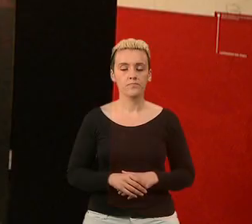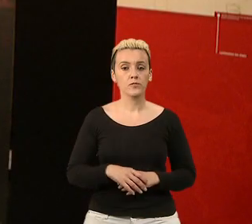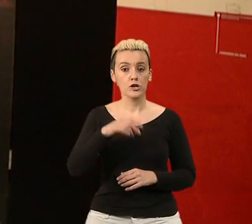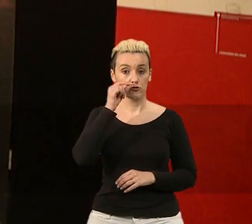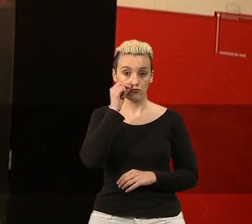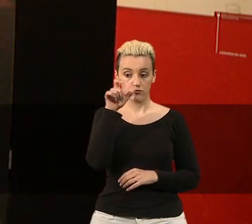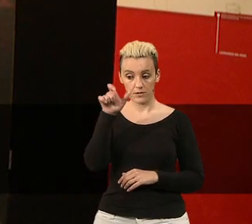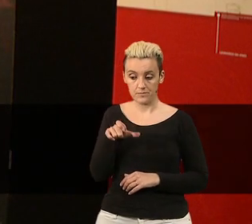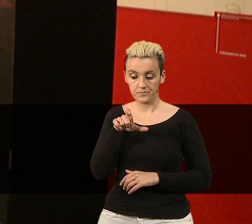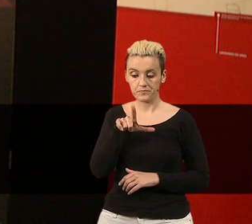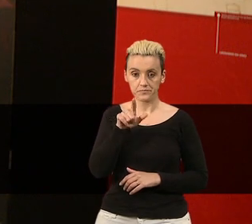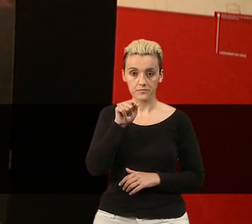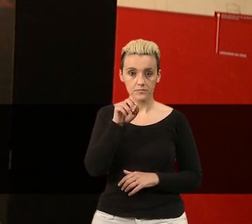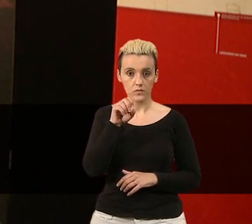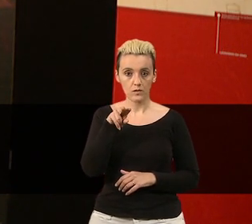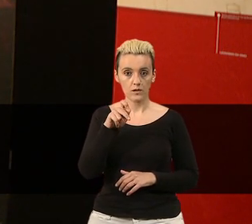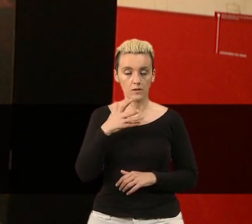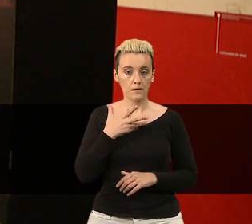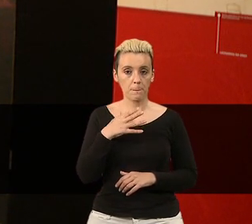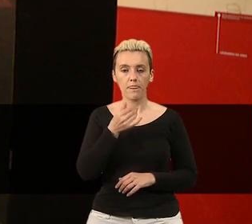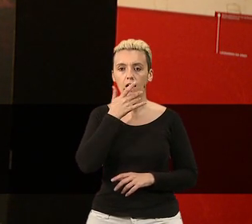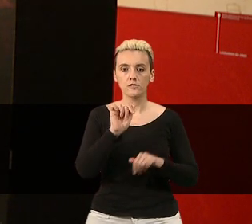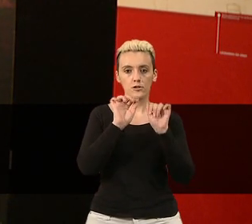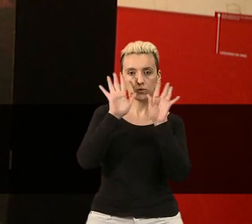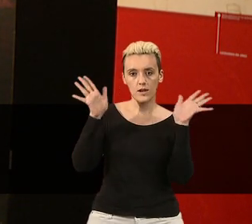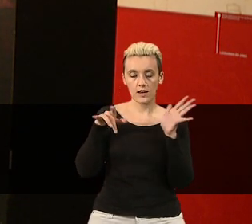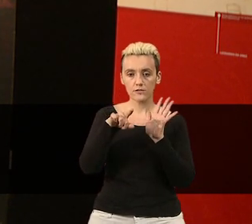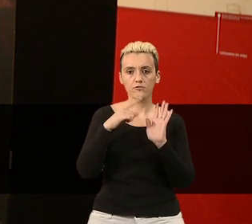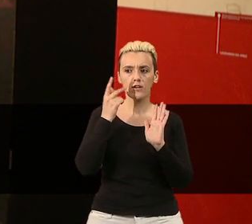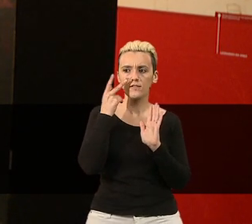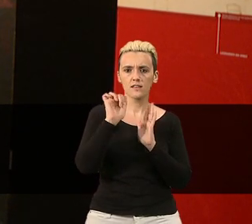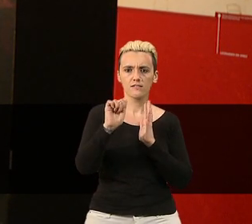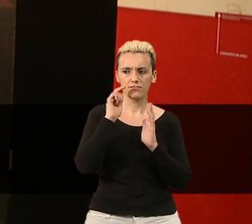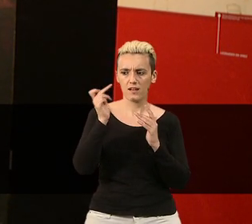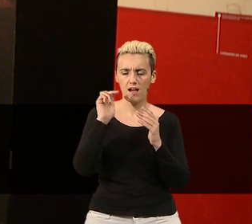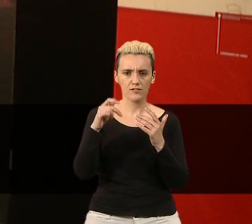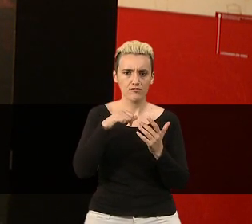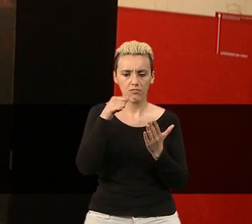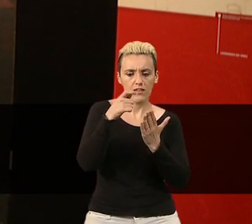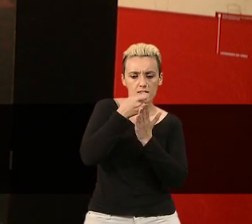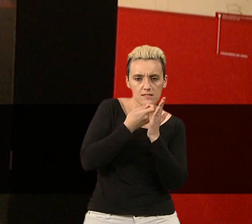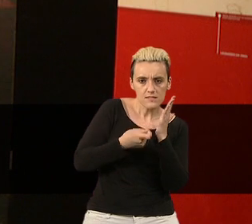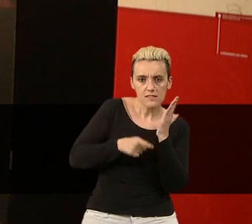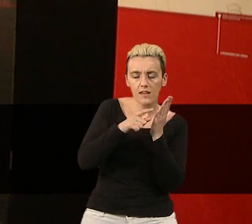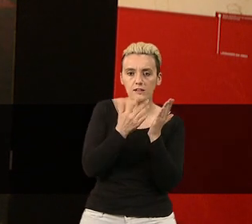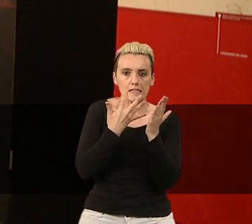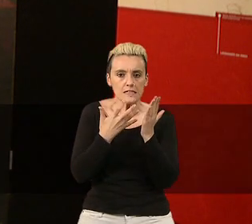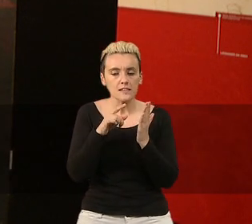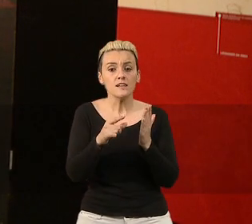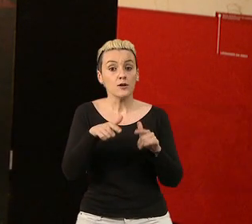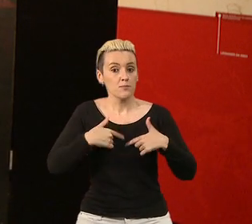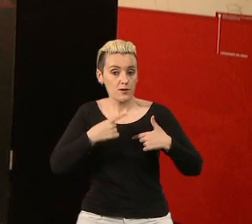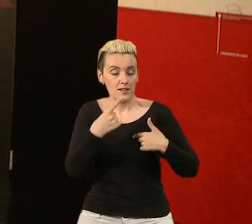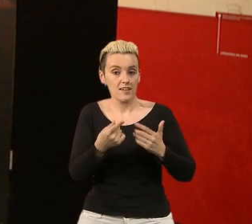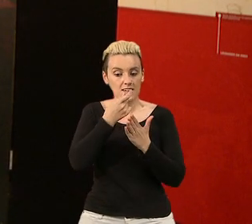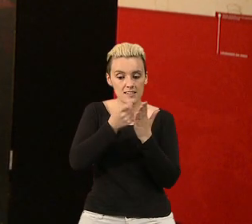Leonardo passou a vida a desenhar com um grande rigor e com grande qualidade, como se pode aqui ver, e ele próprio dizia que o seu desenho fazia com